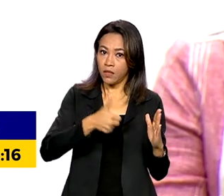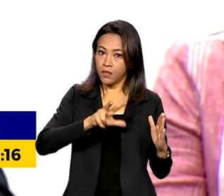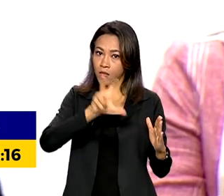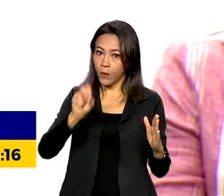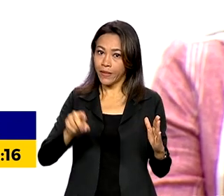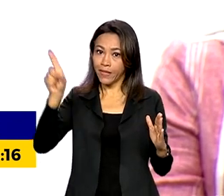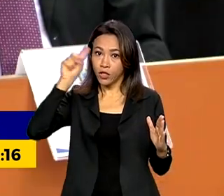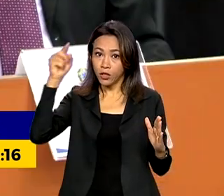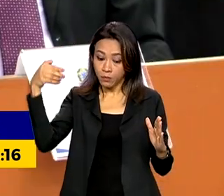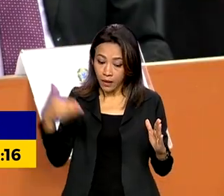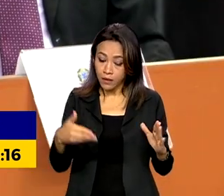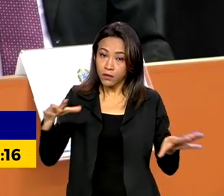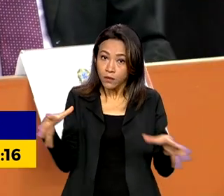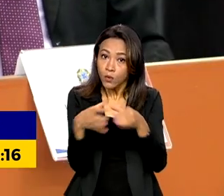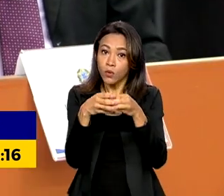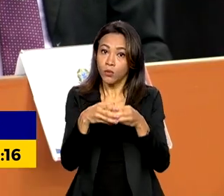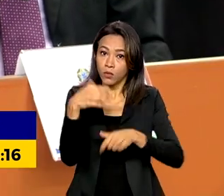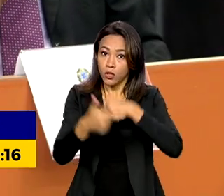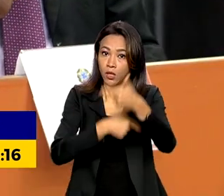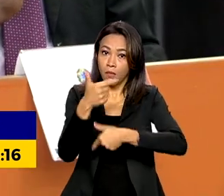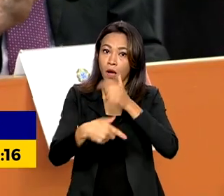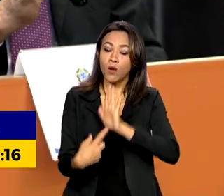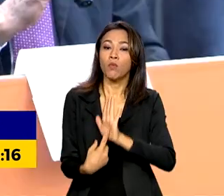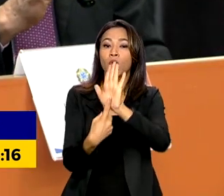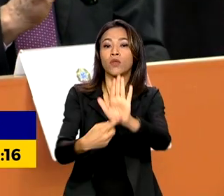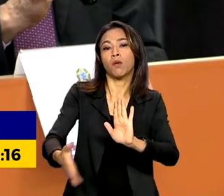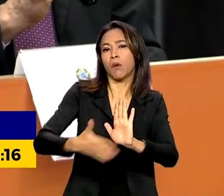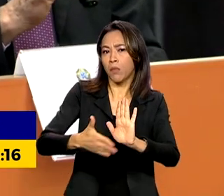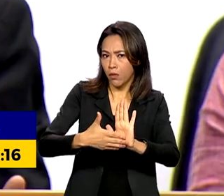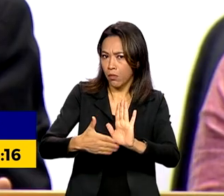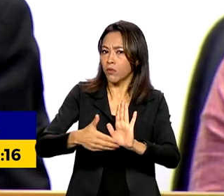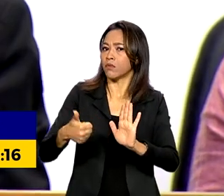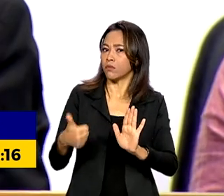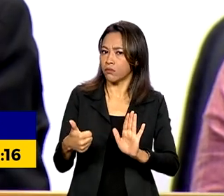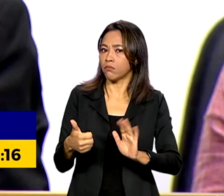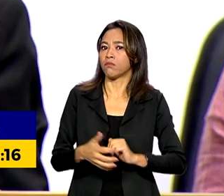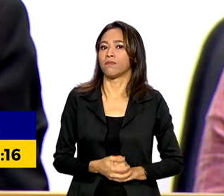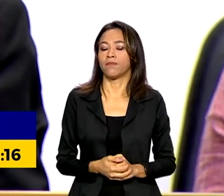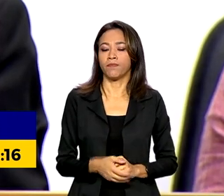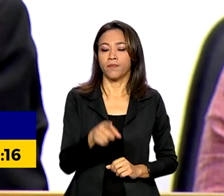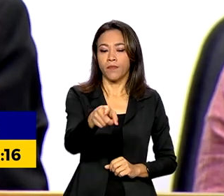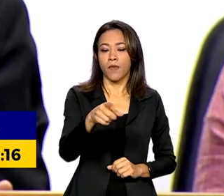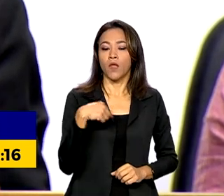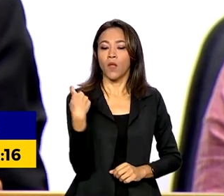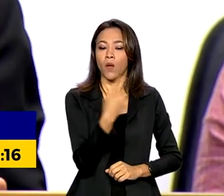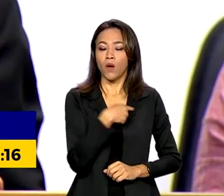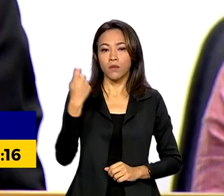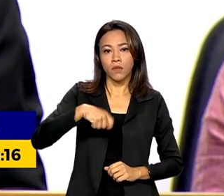para o grupo de trabalho apresentar uma proposta razoável. Nós temos que assumir a